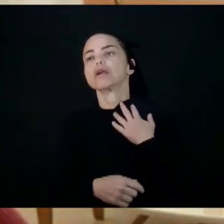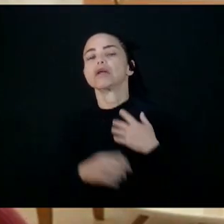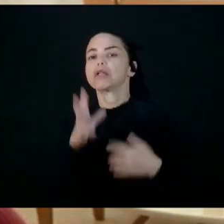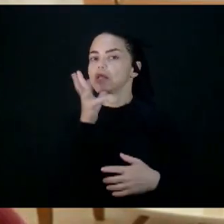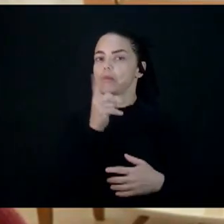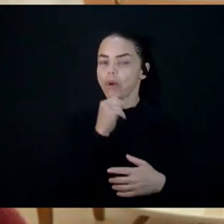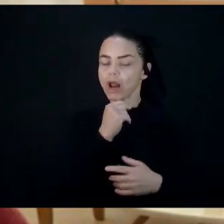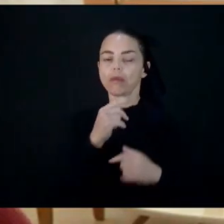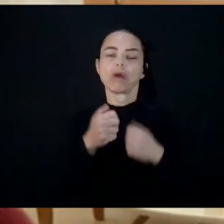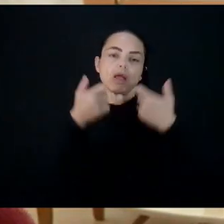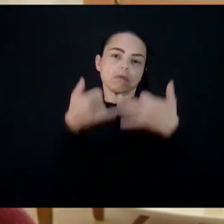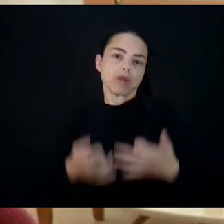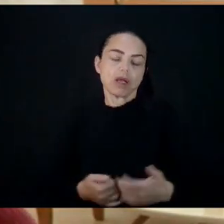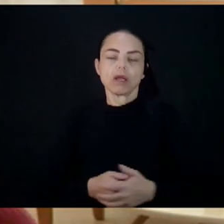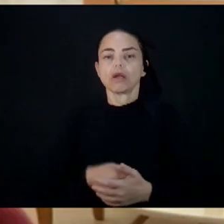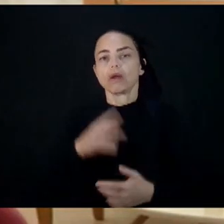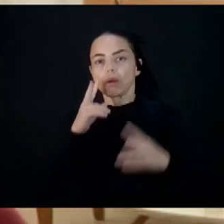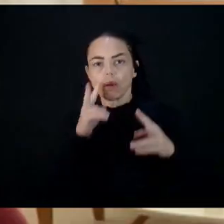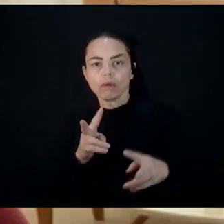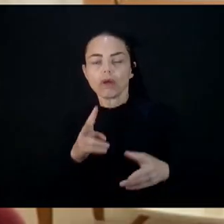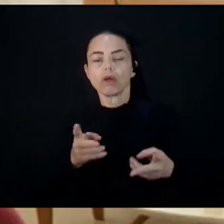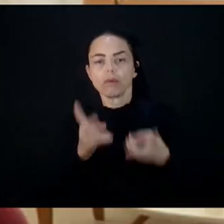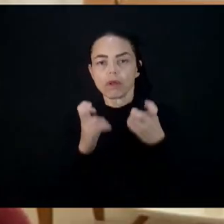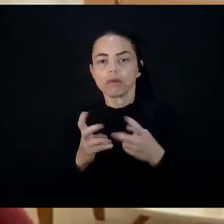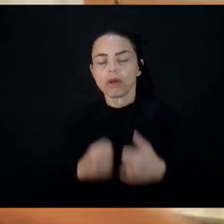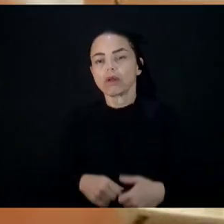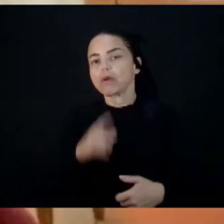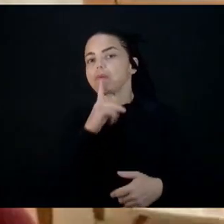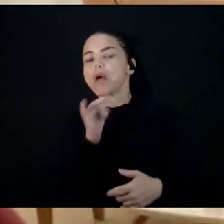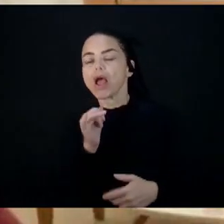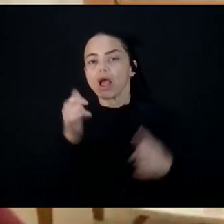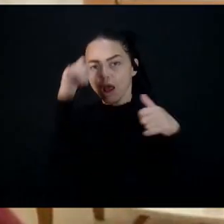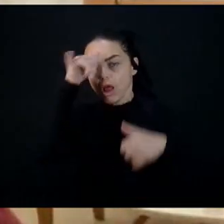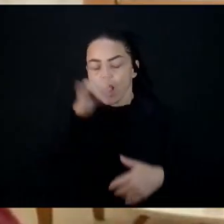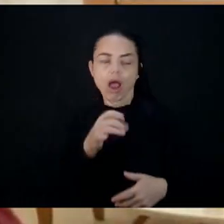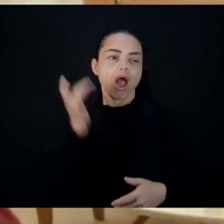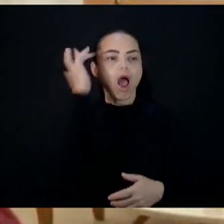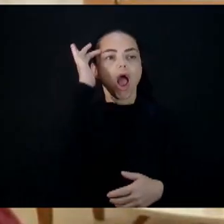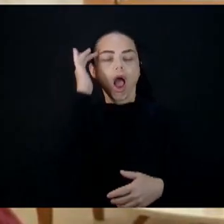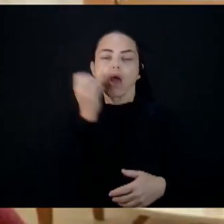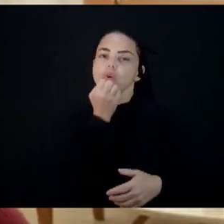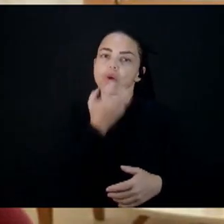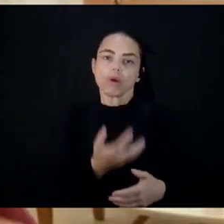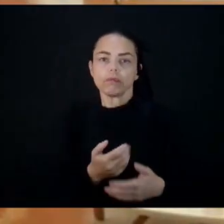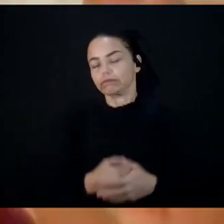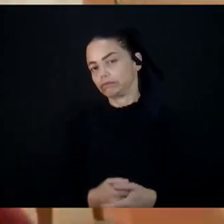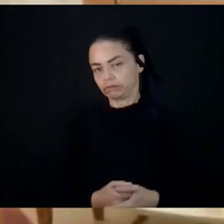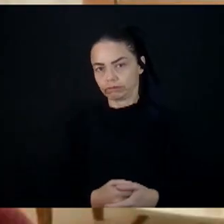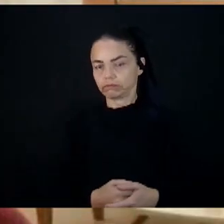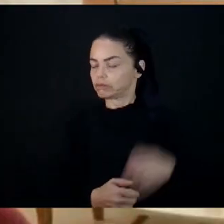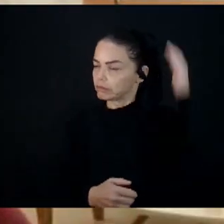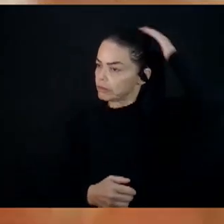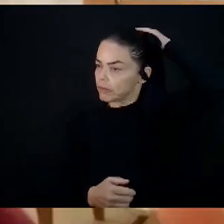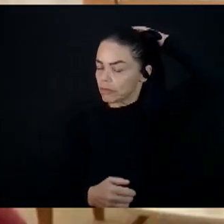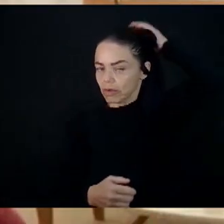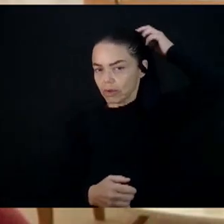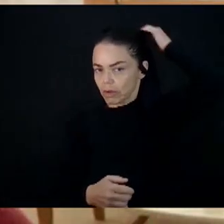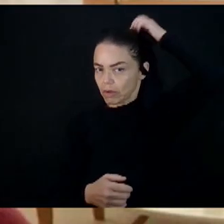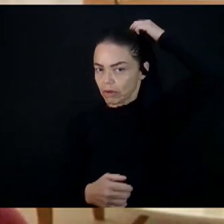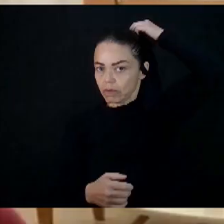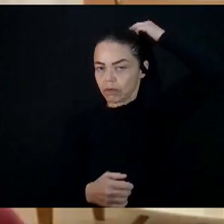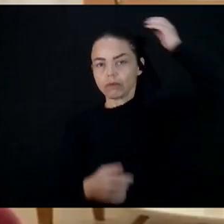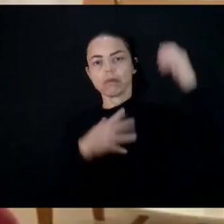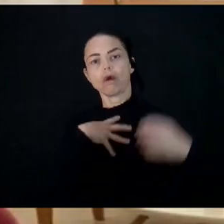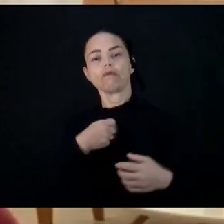os pais evitam falar isso achando que, tá tudo bem. Não tem problema, de repente, o meu filho ou